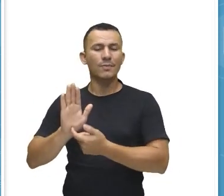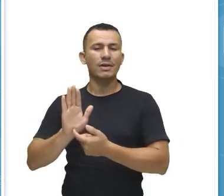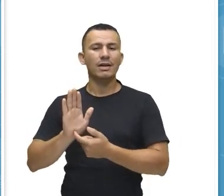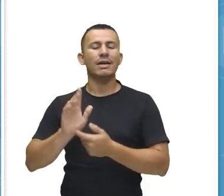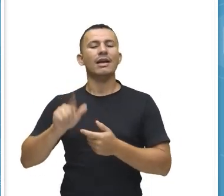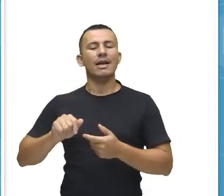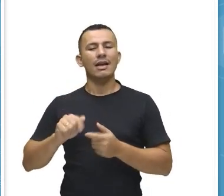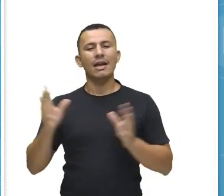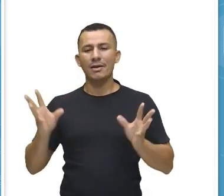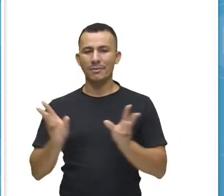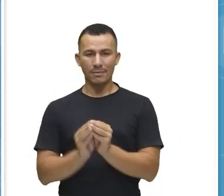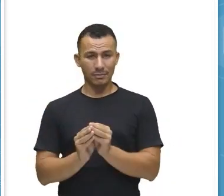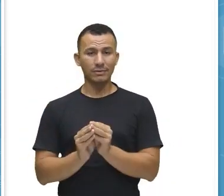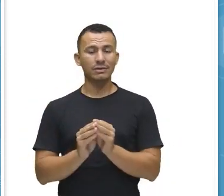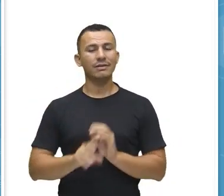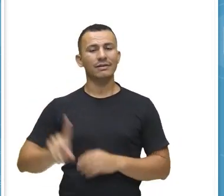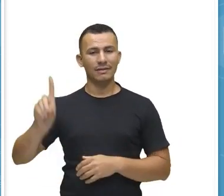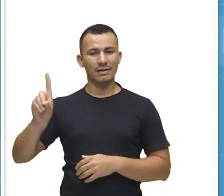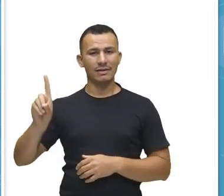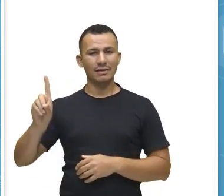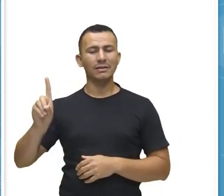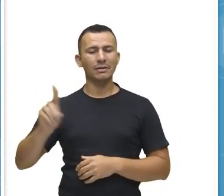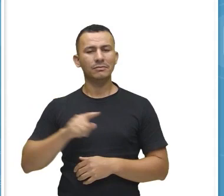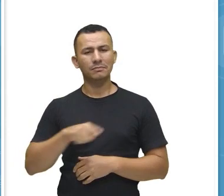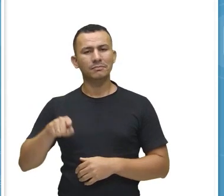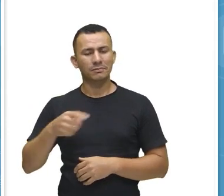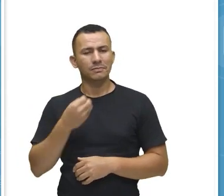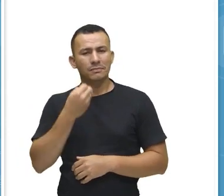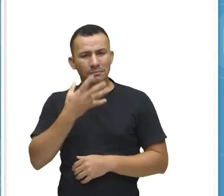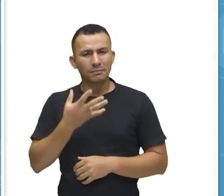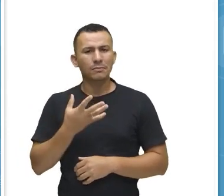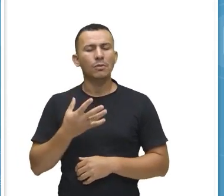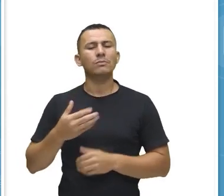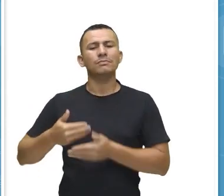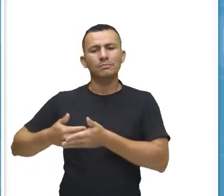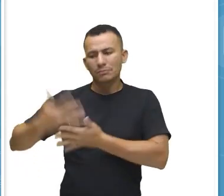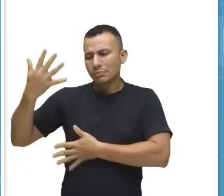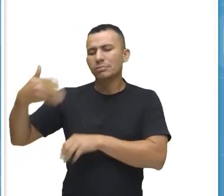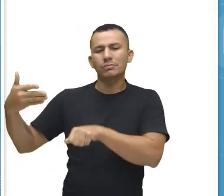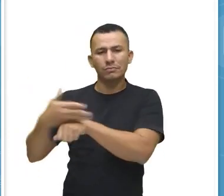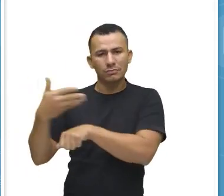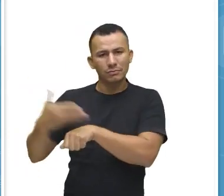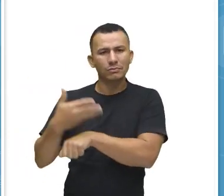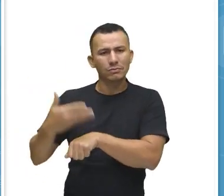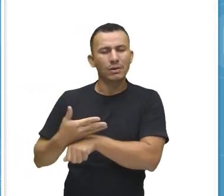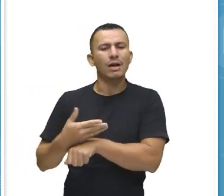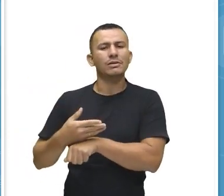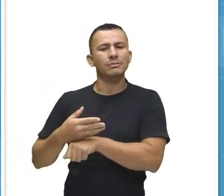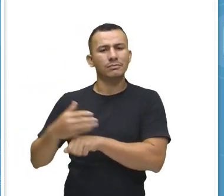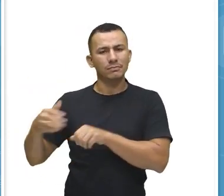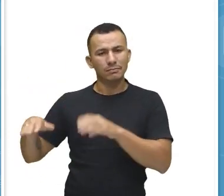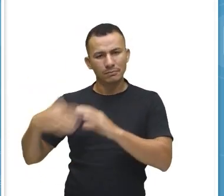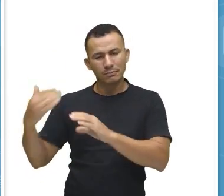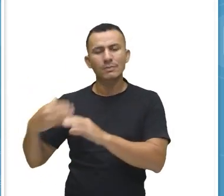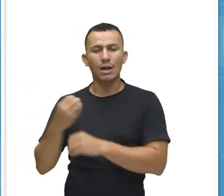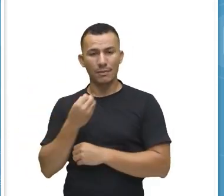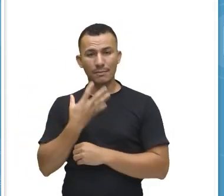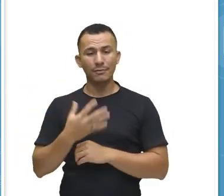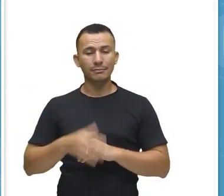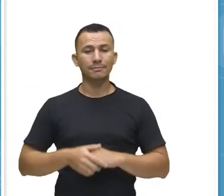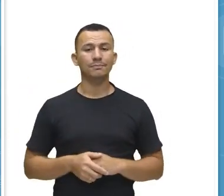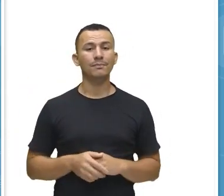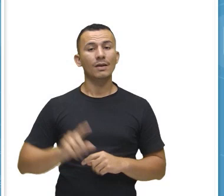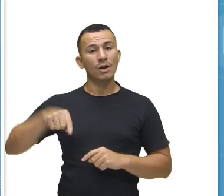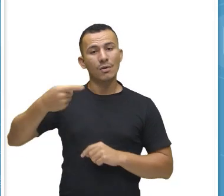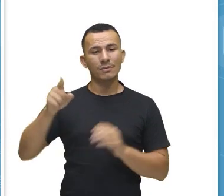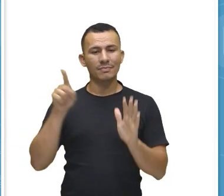conclusiva, que é a letra D. Vocês estão demais. Brincadeira bacana no chat, sem ofensa, sem maltratar ninguém. É bem-vinda. Vamos para a próxima